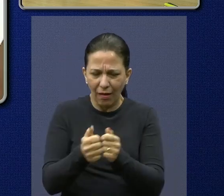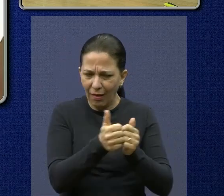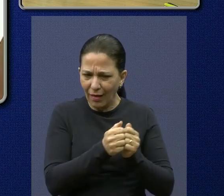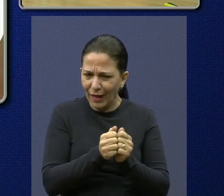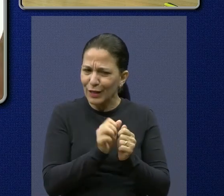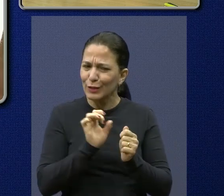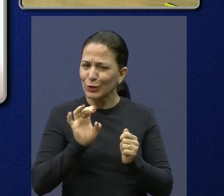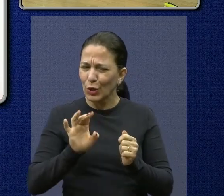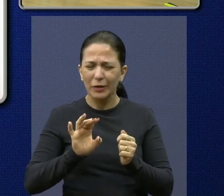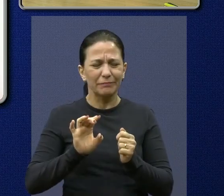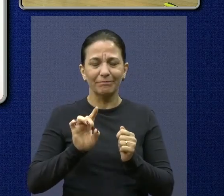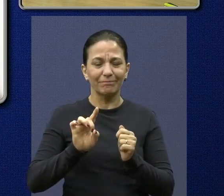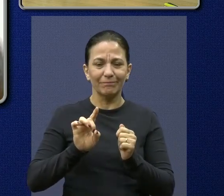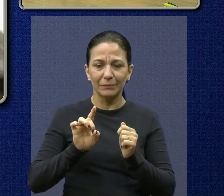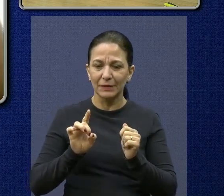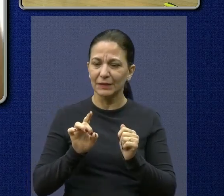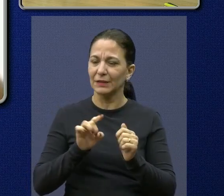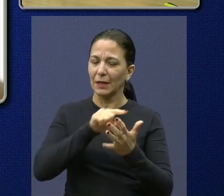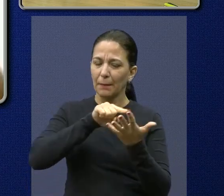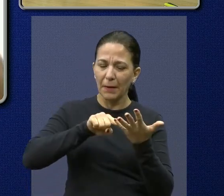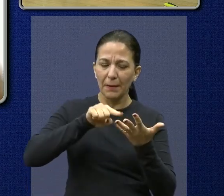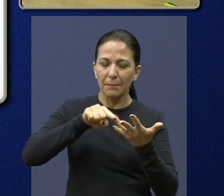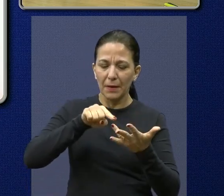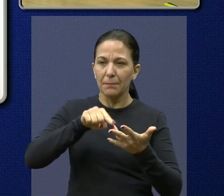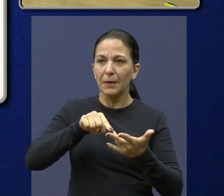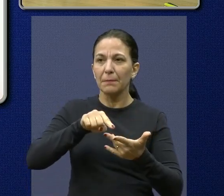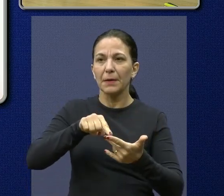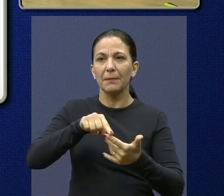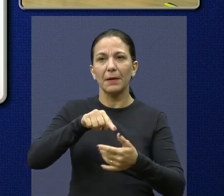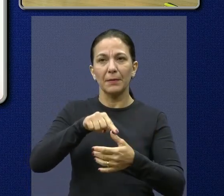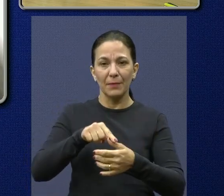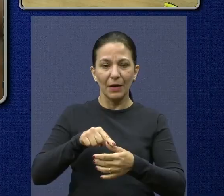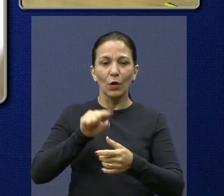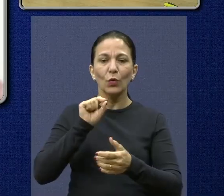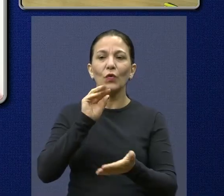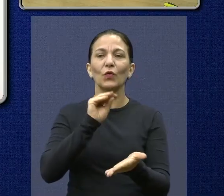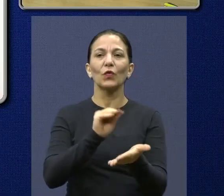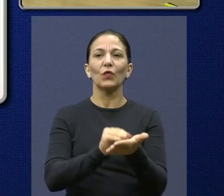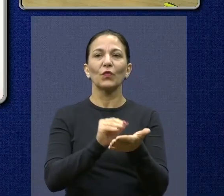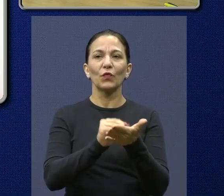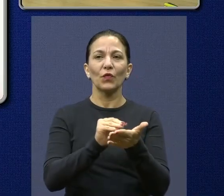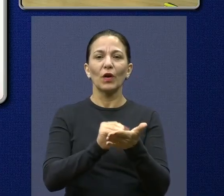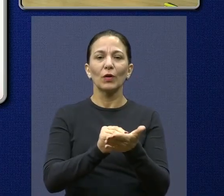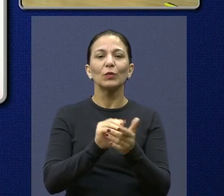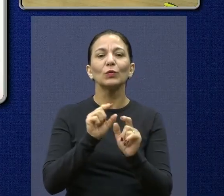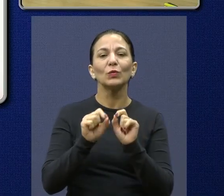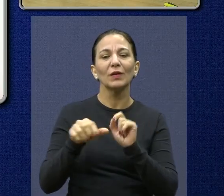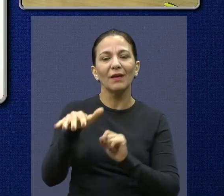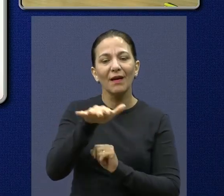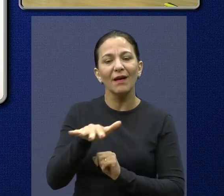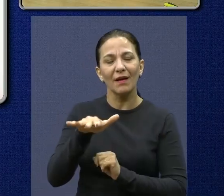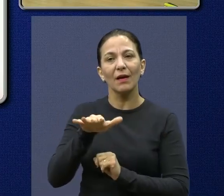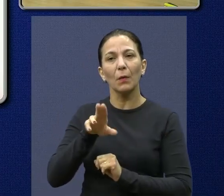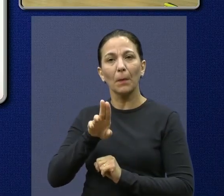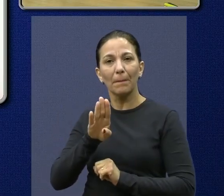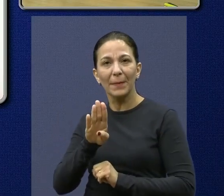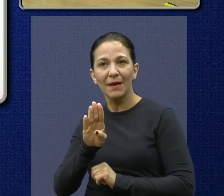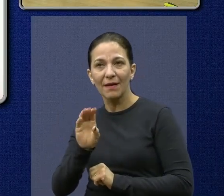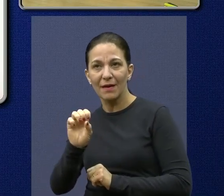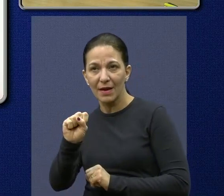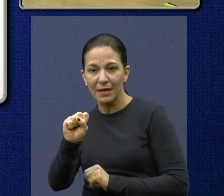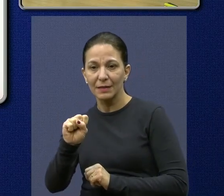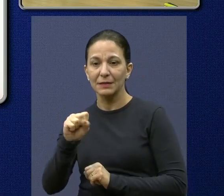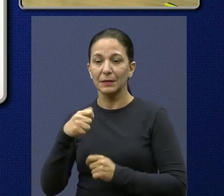se trata só o jogador. Então, é tanta coisa que falta na atenção primária. E como precisa de